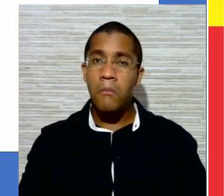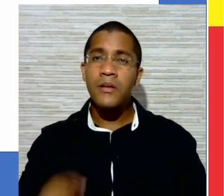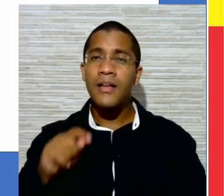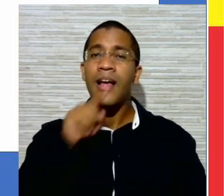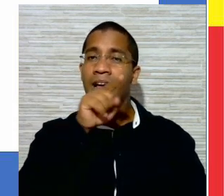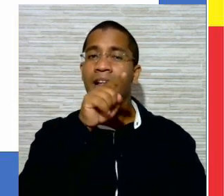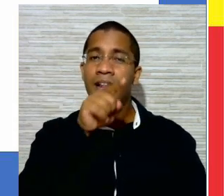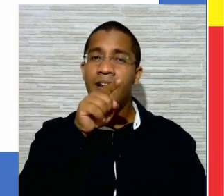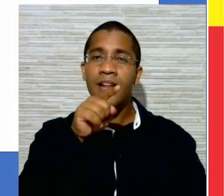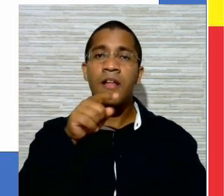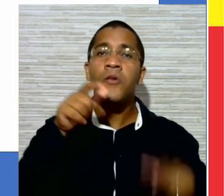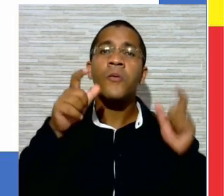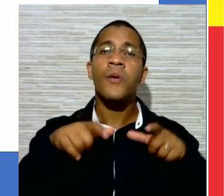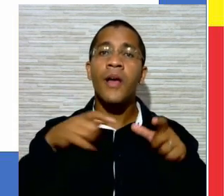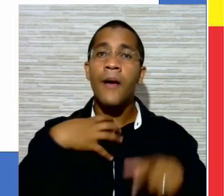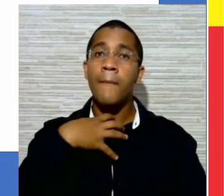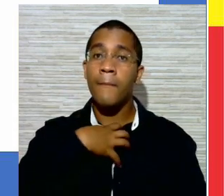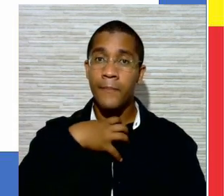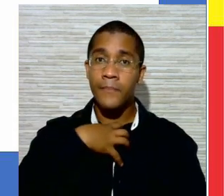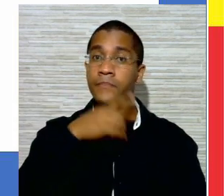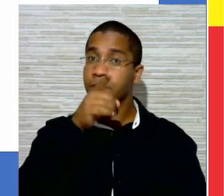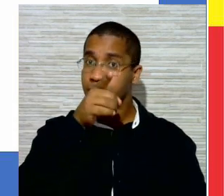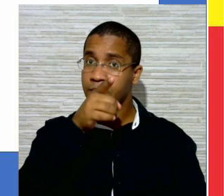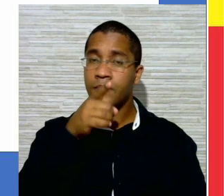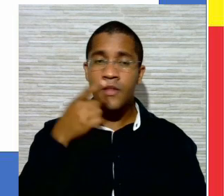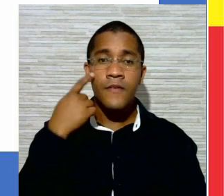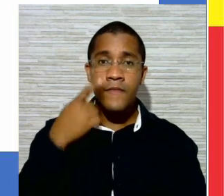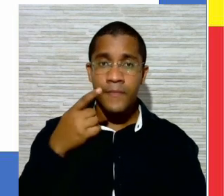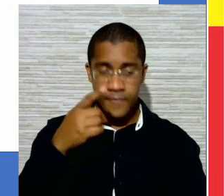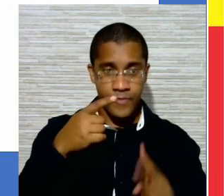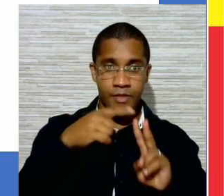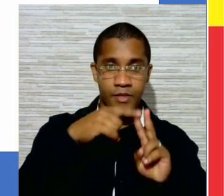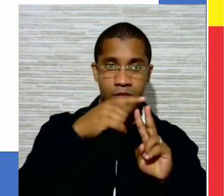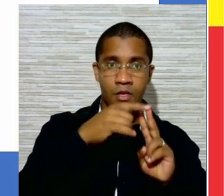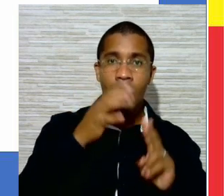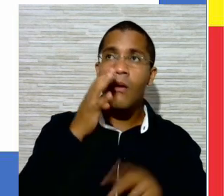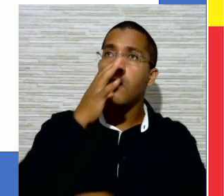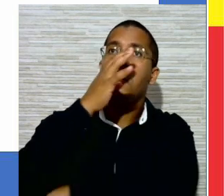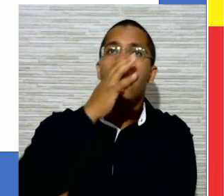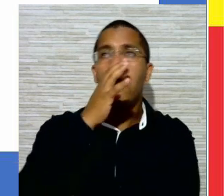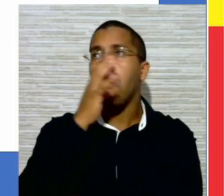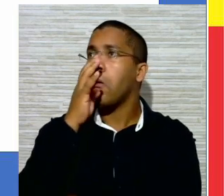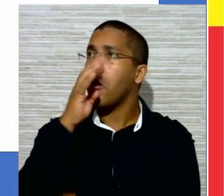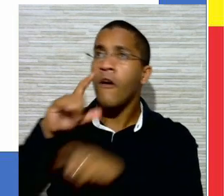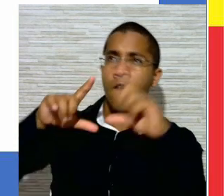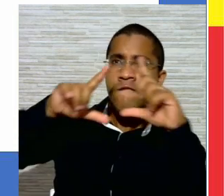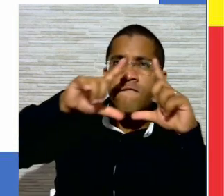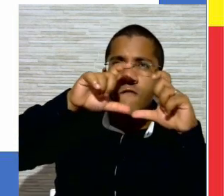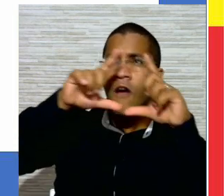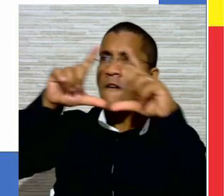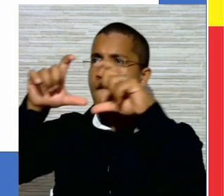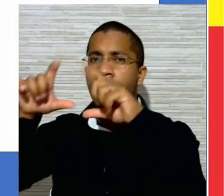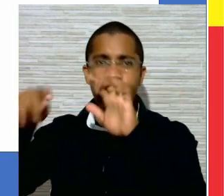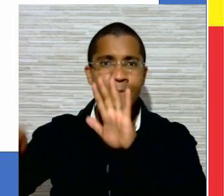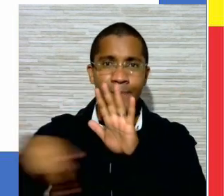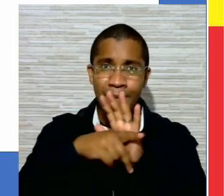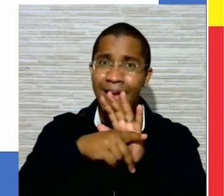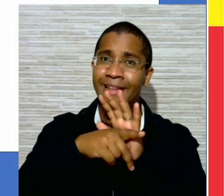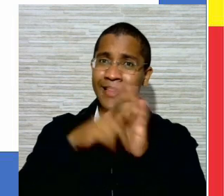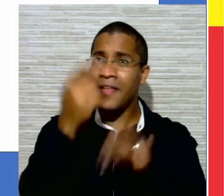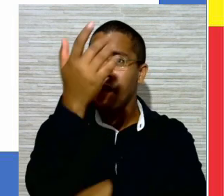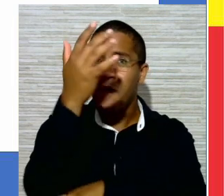aí é a Chapada Diamantina, na Bahia, tá? Então, você observa duas pessoas aí observando, tirando foto, né? Fazendo parte